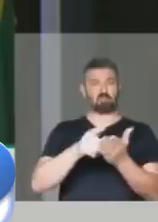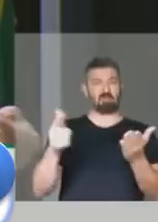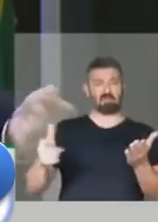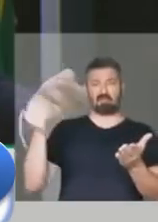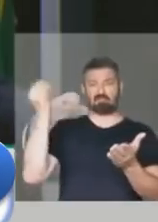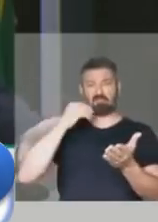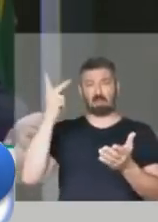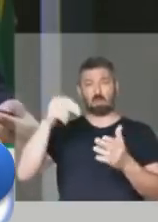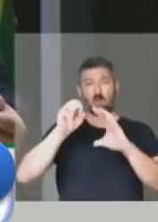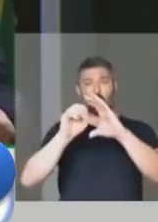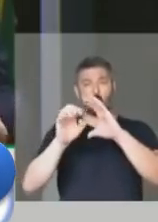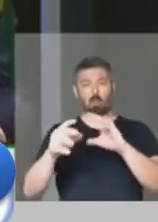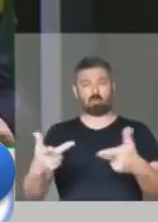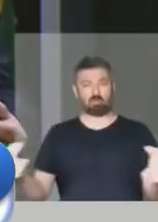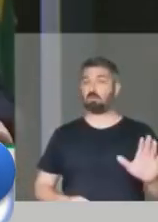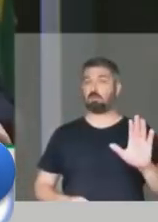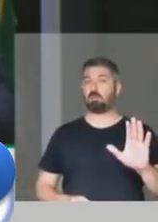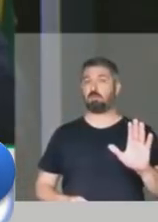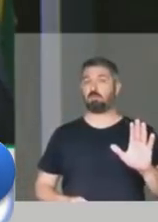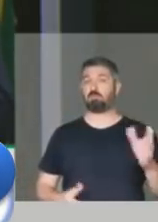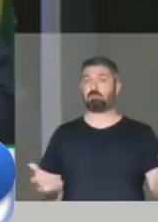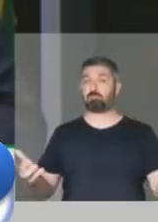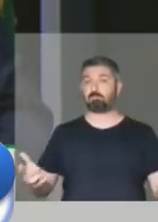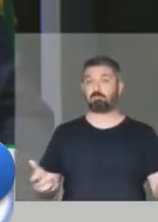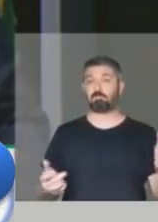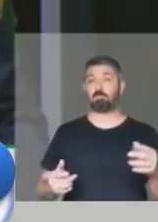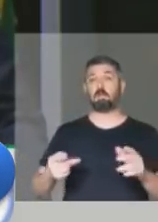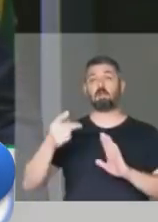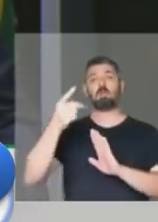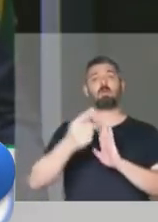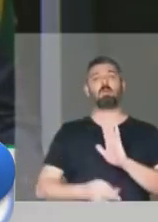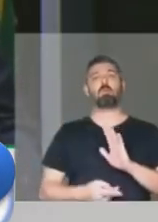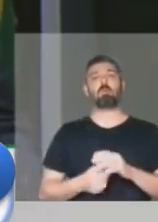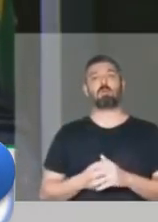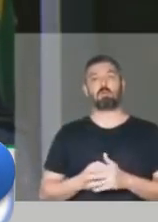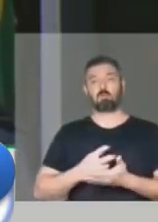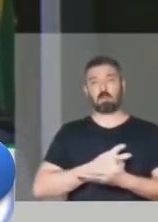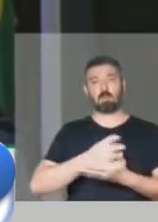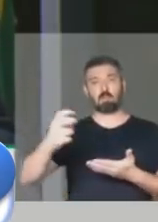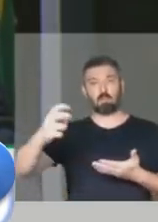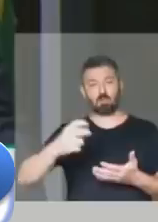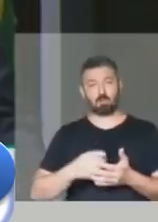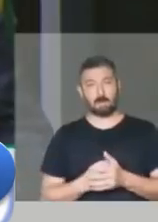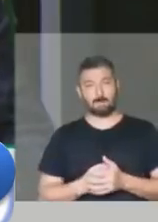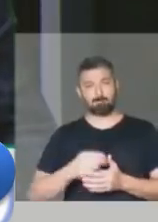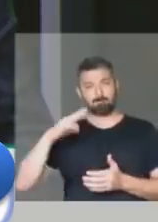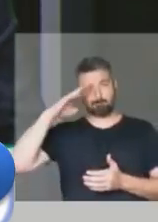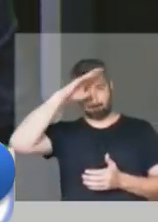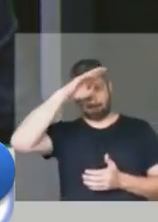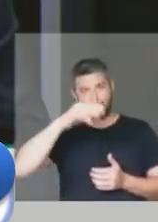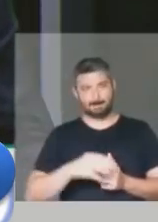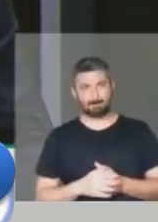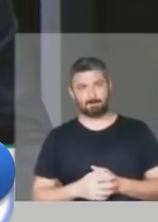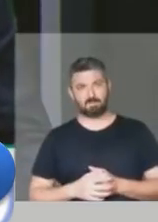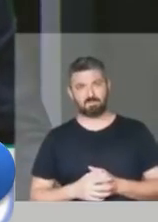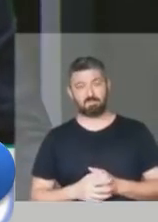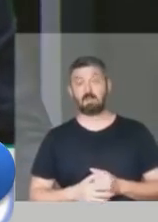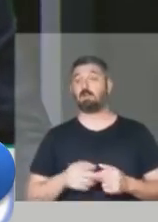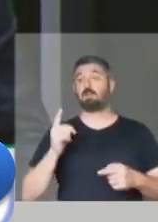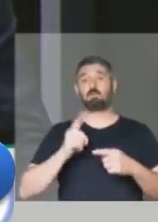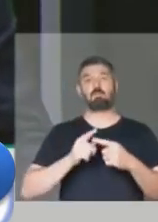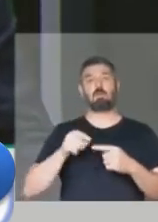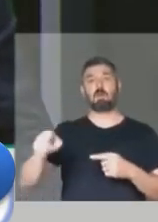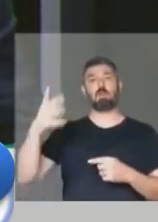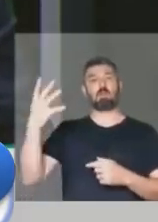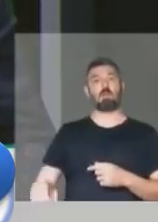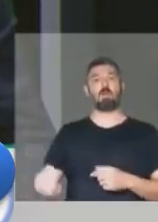como essa da Rede Esgoto de televisão. E tem um projeto para que possa derrubar Jair Bolsonaro, porque não